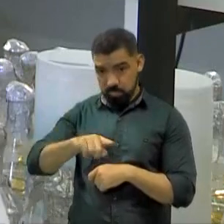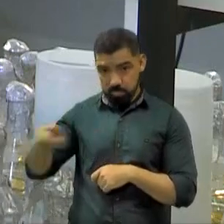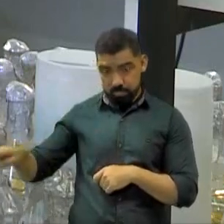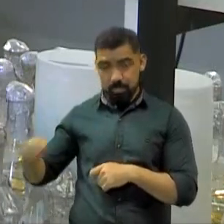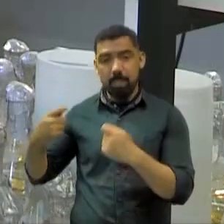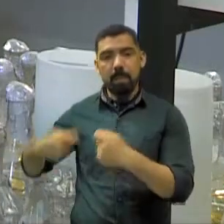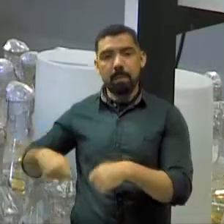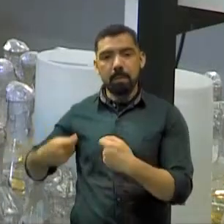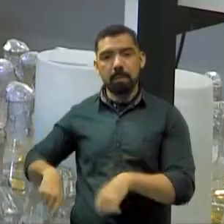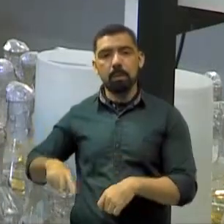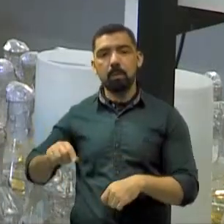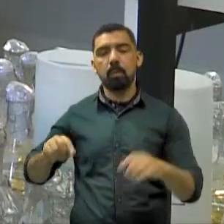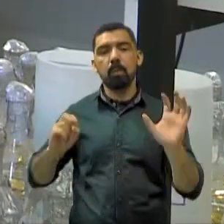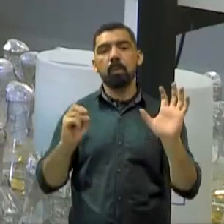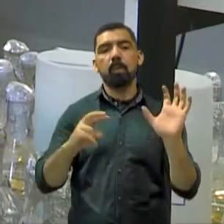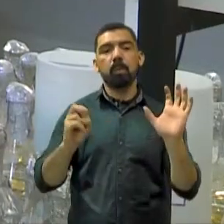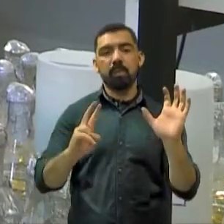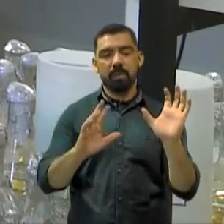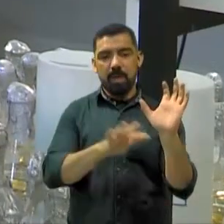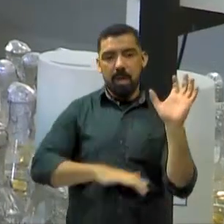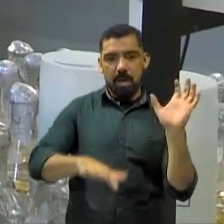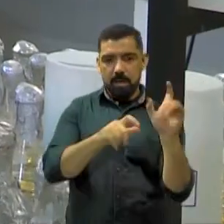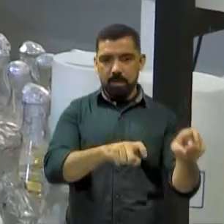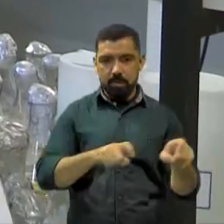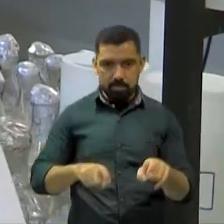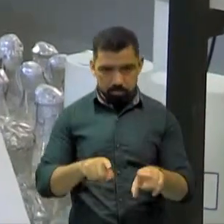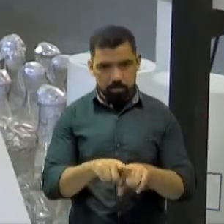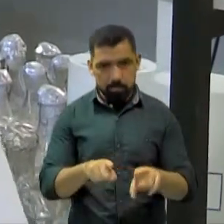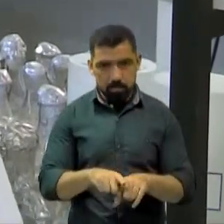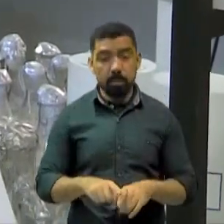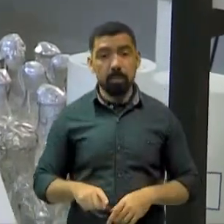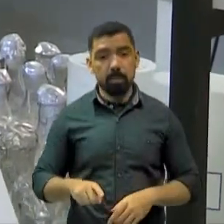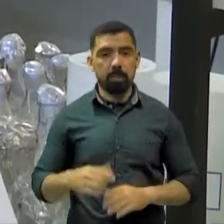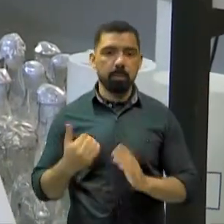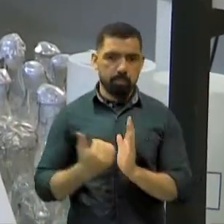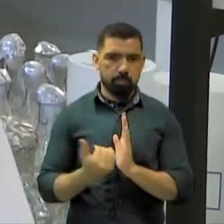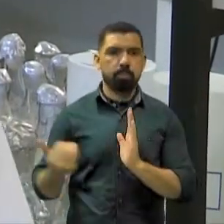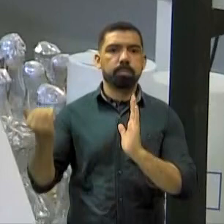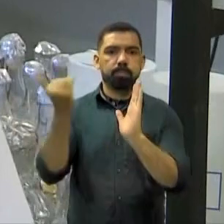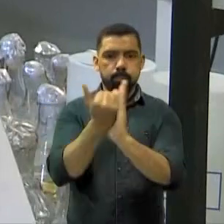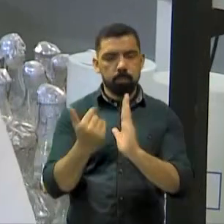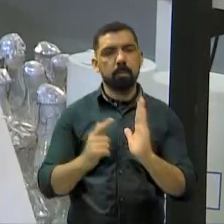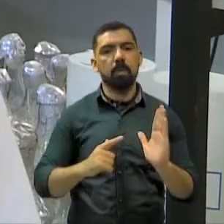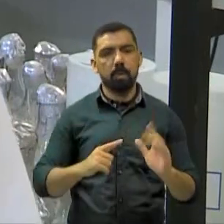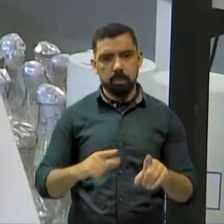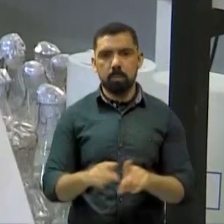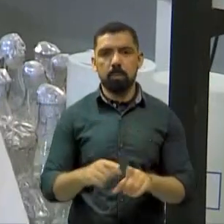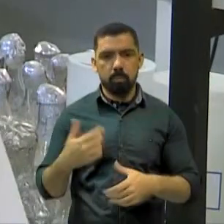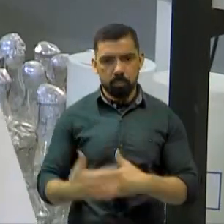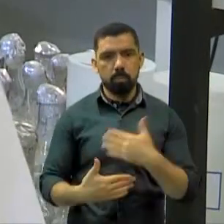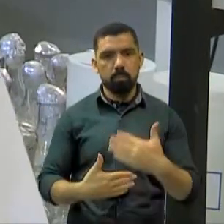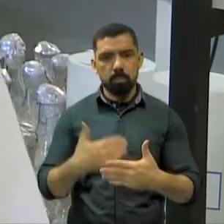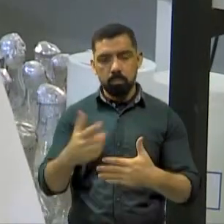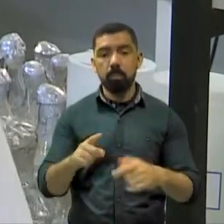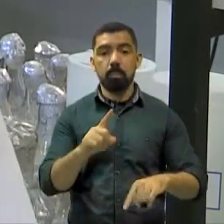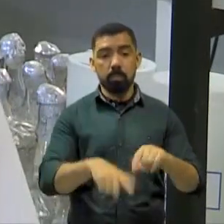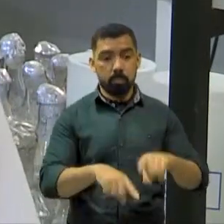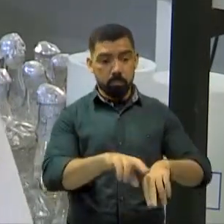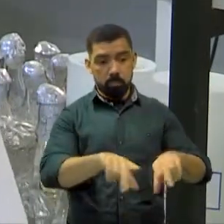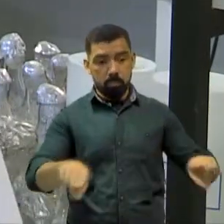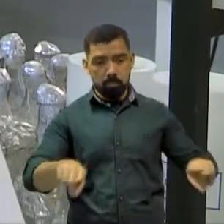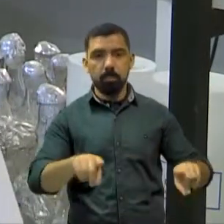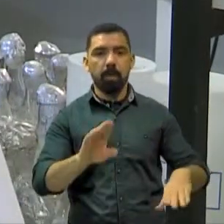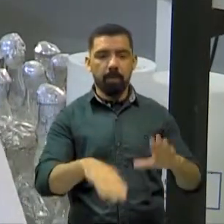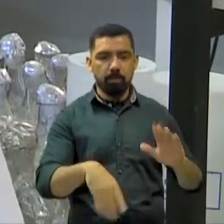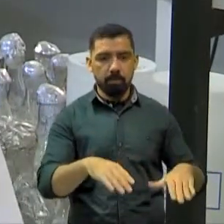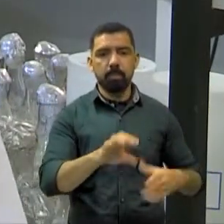fertilizantes, né, que a gente tem na agricultura, né, que então essa demanda tem cada vez mais aumentado. Muitos desses produtos eles são exportados. Cada